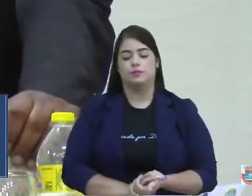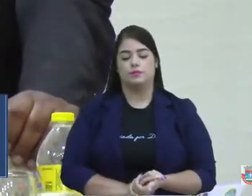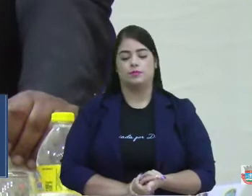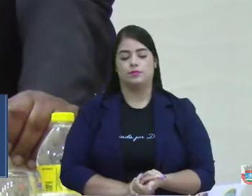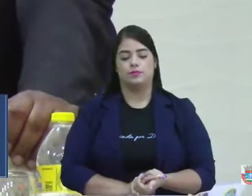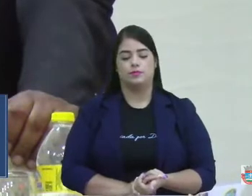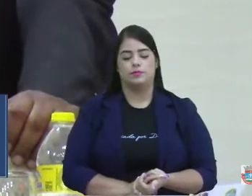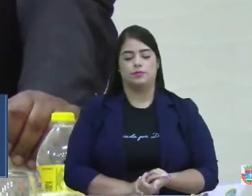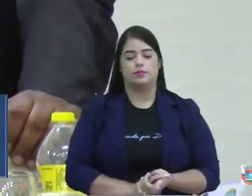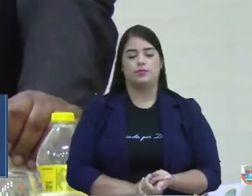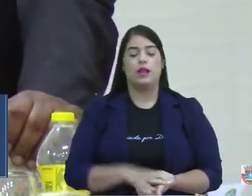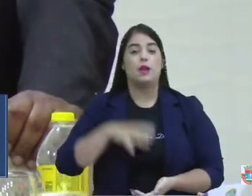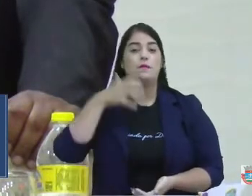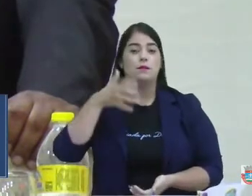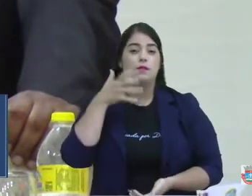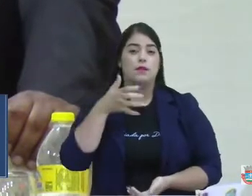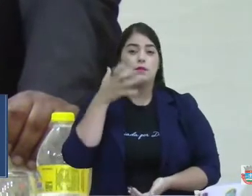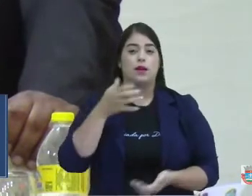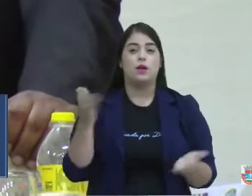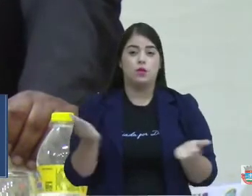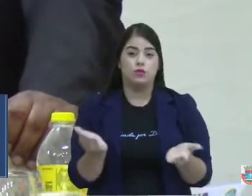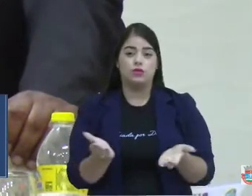as nossas palavras de hoje,